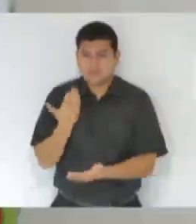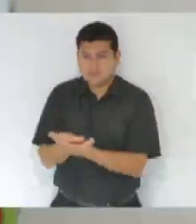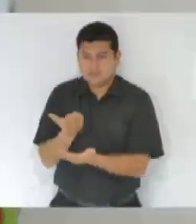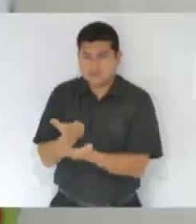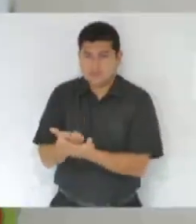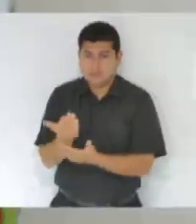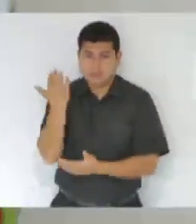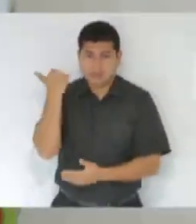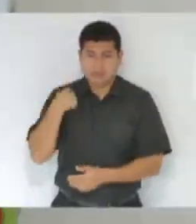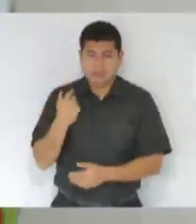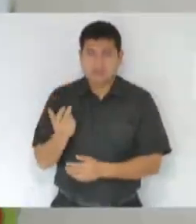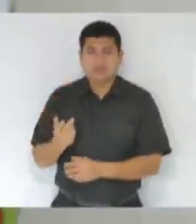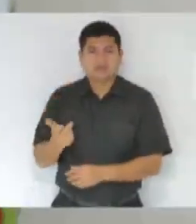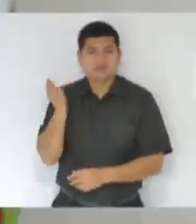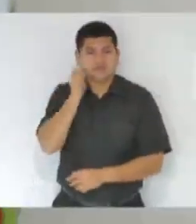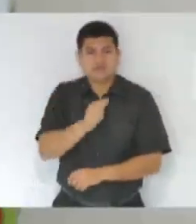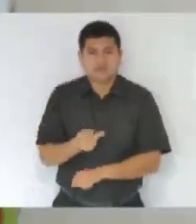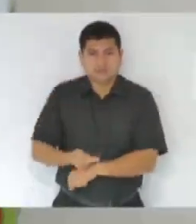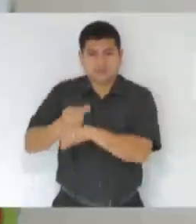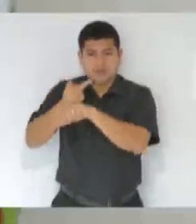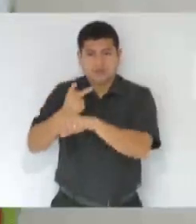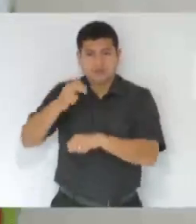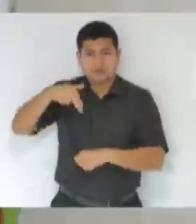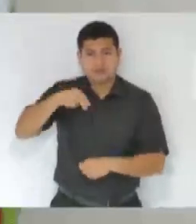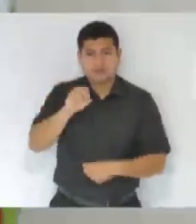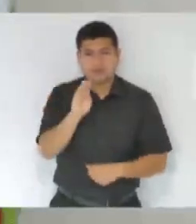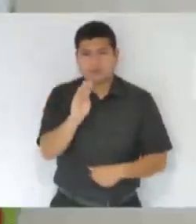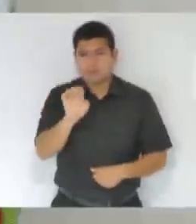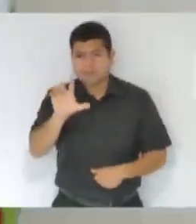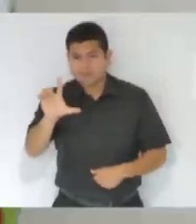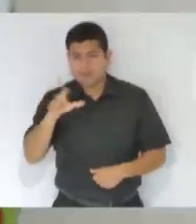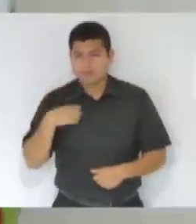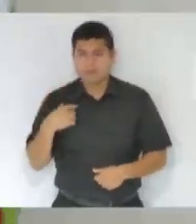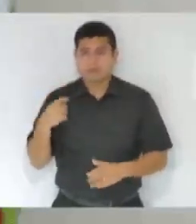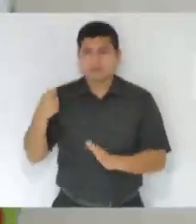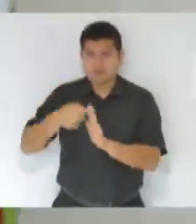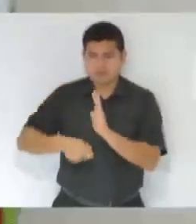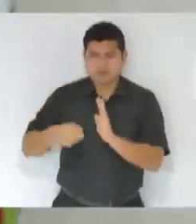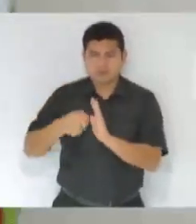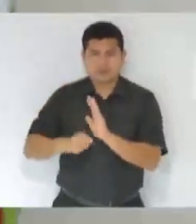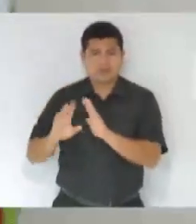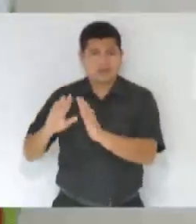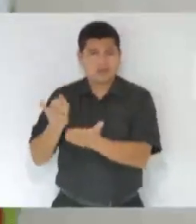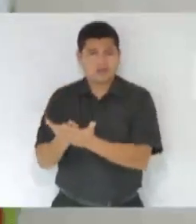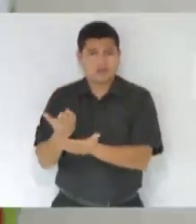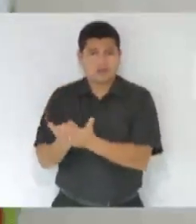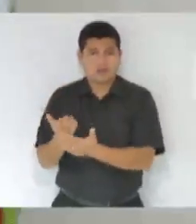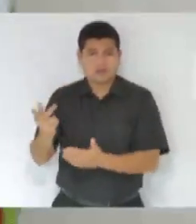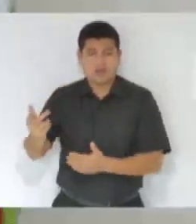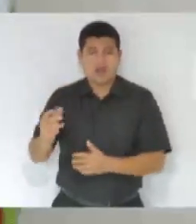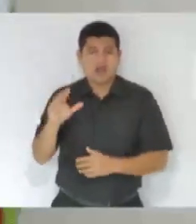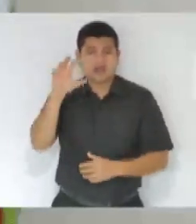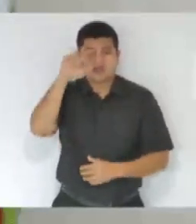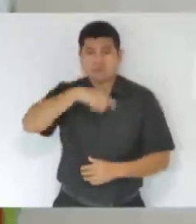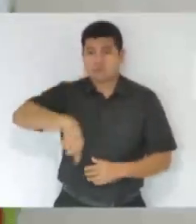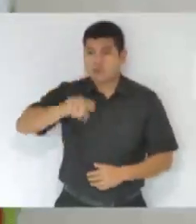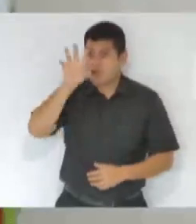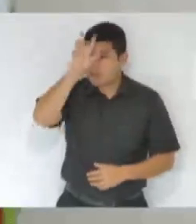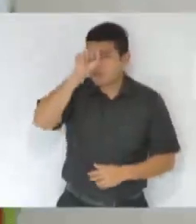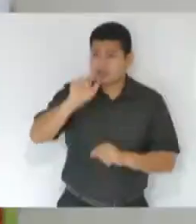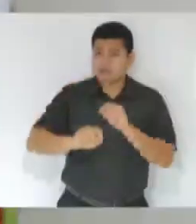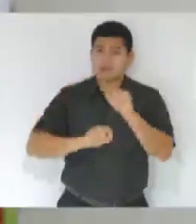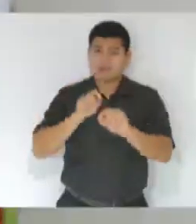vida lutando por uma escola. Ela nos ensina o seguinte, abre aspas,